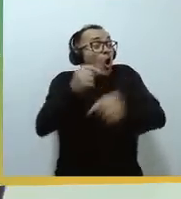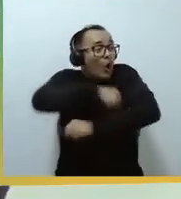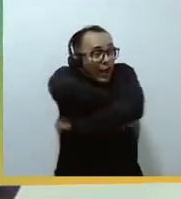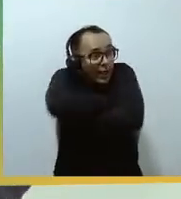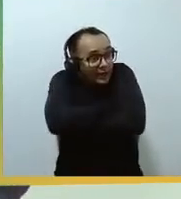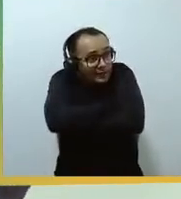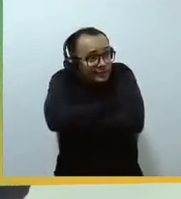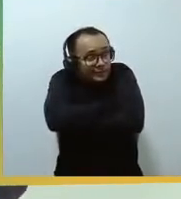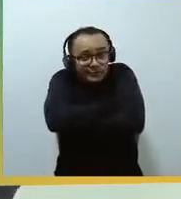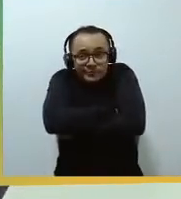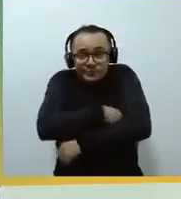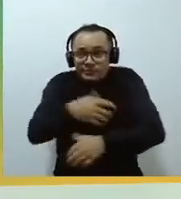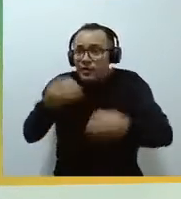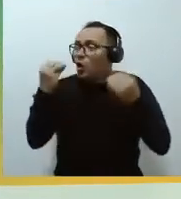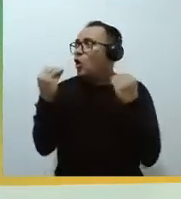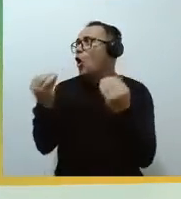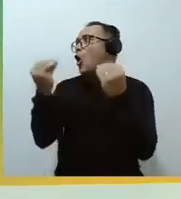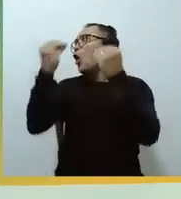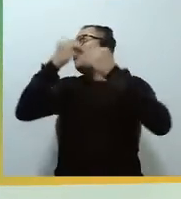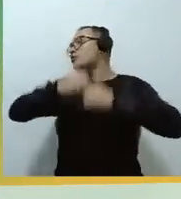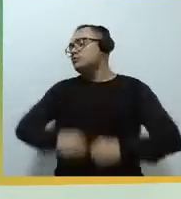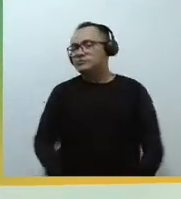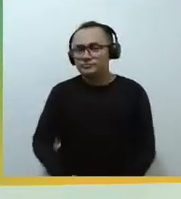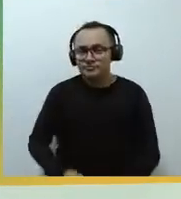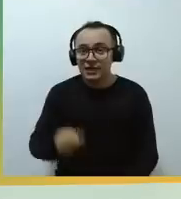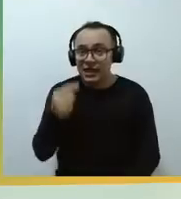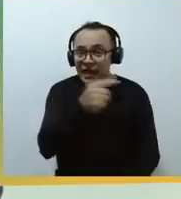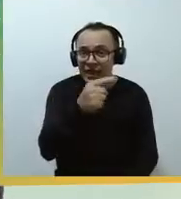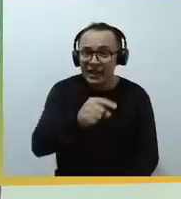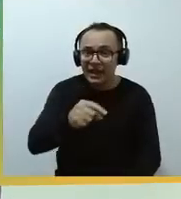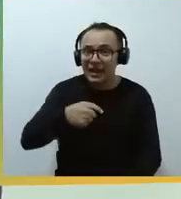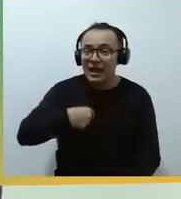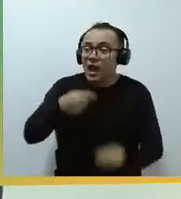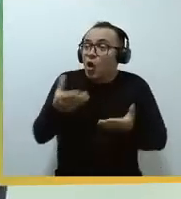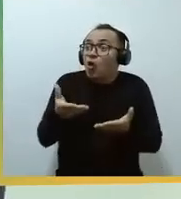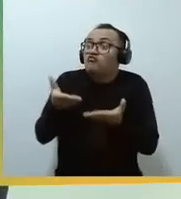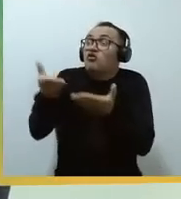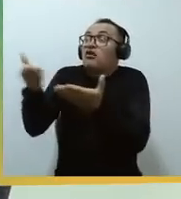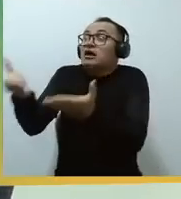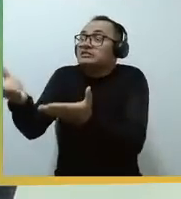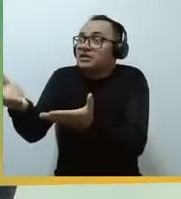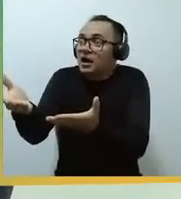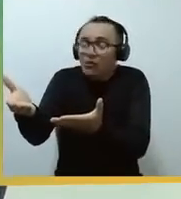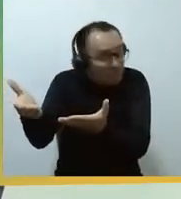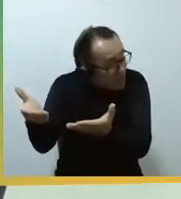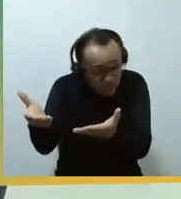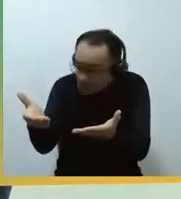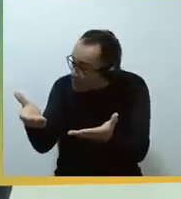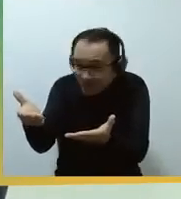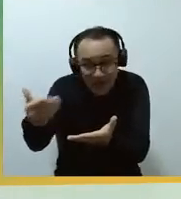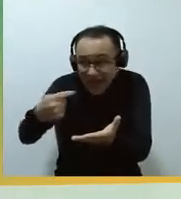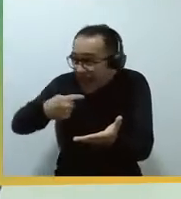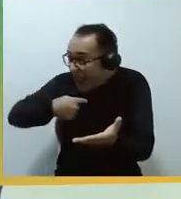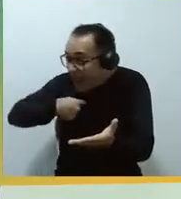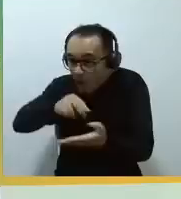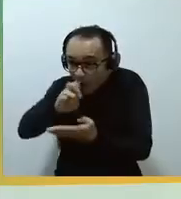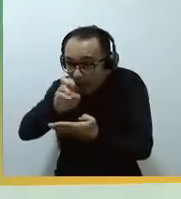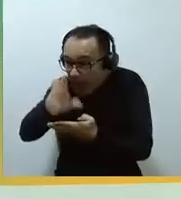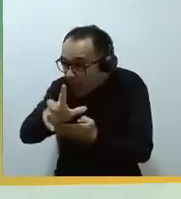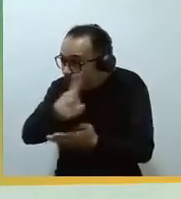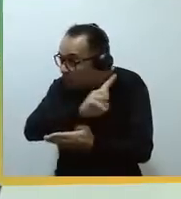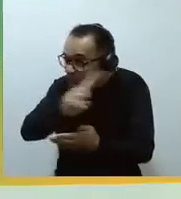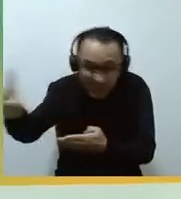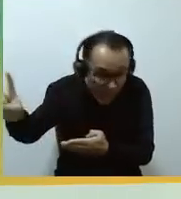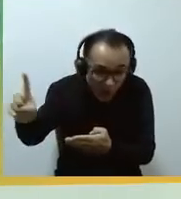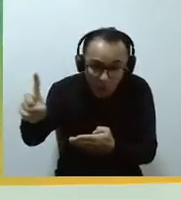É um absurdo, sabe? A convocação aqui já é um absurdo, porque eu não sou réu, não fui denunciado, não fui